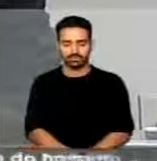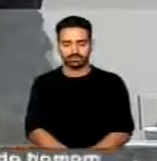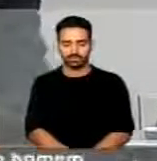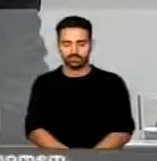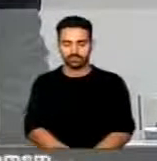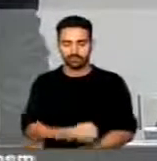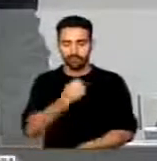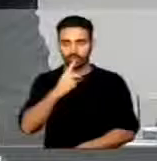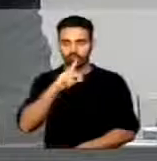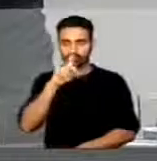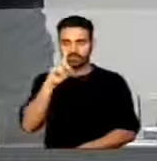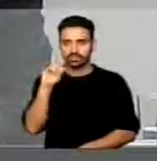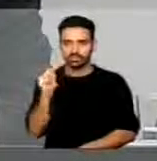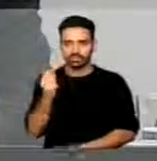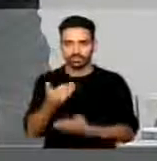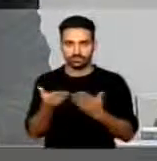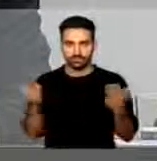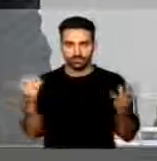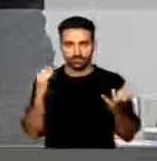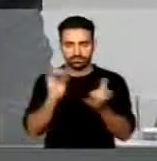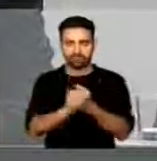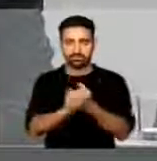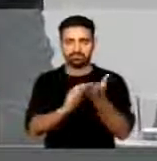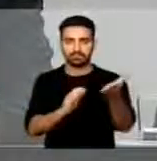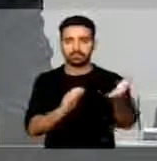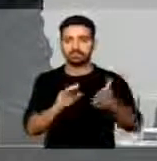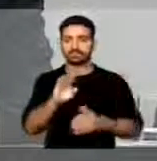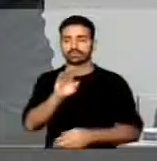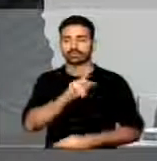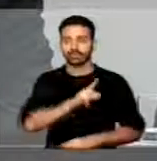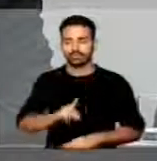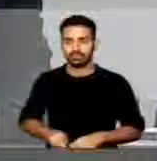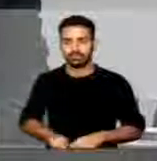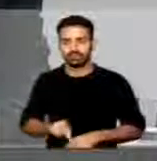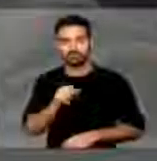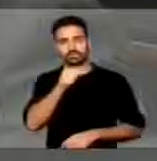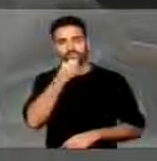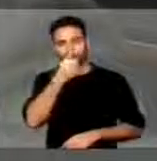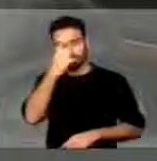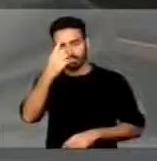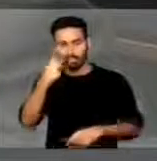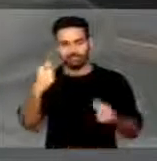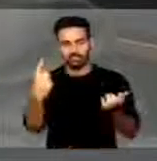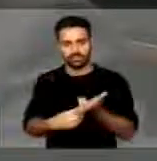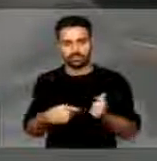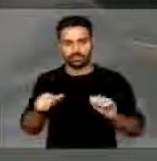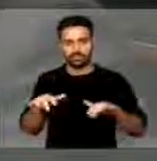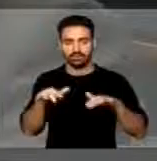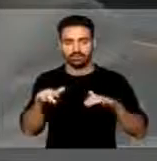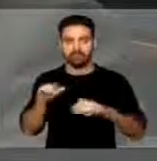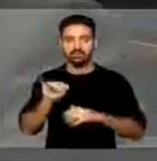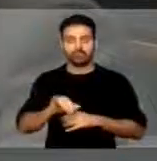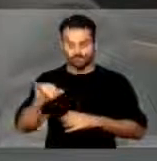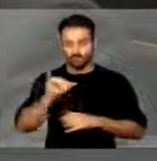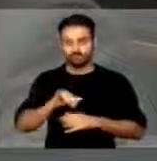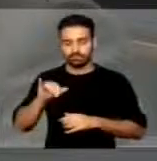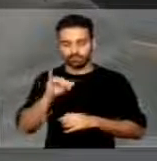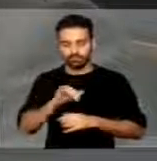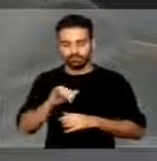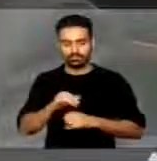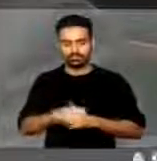Bom dia a todos. Quero cumprimentar o presidente pela iniciativa. Muito importante o